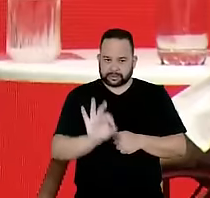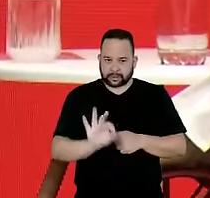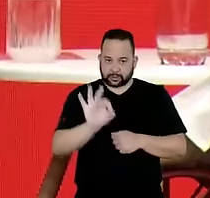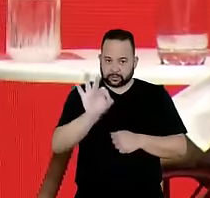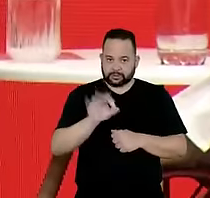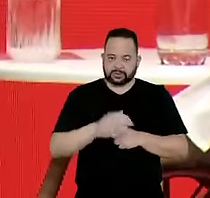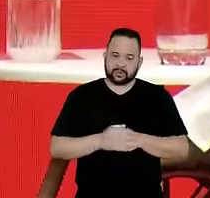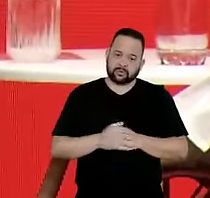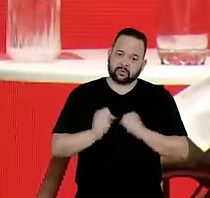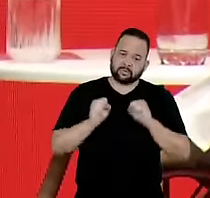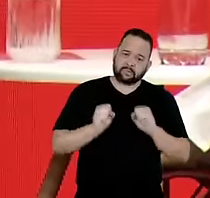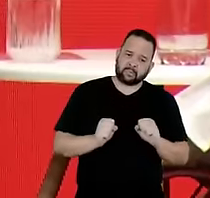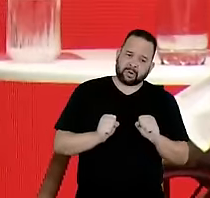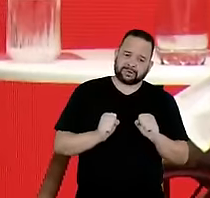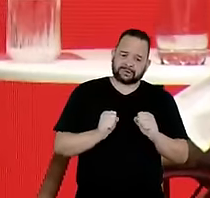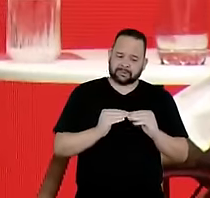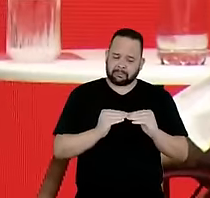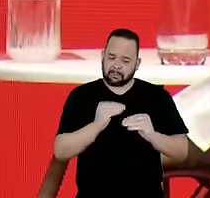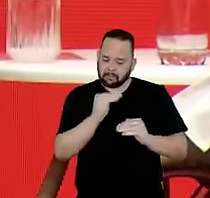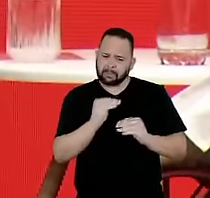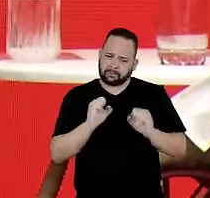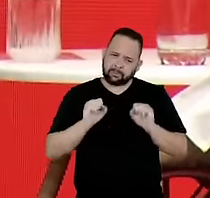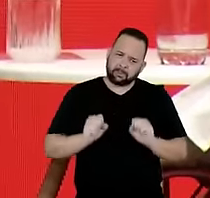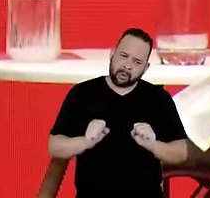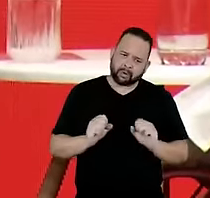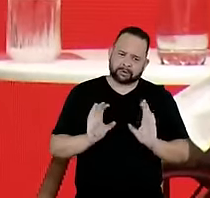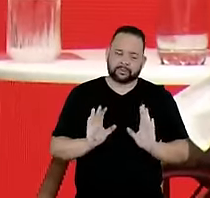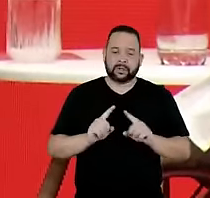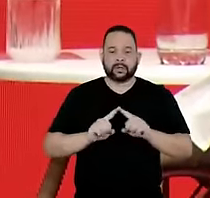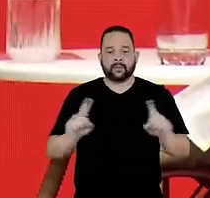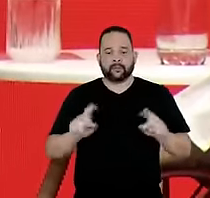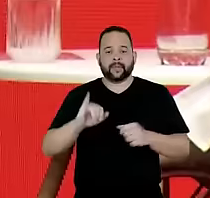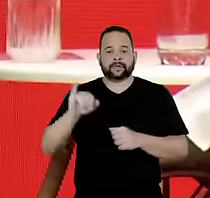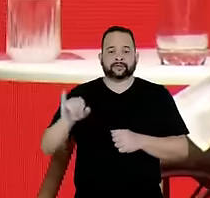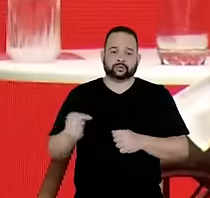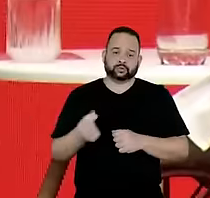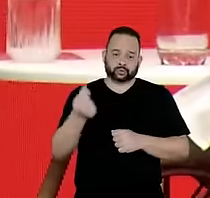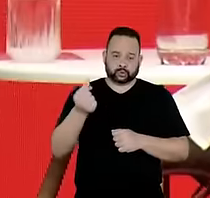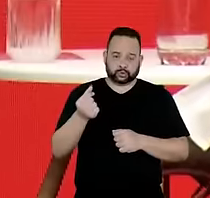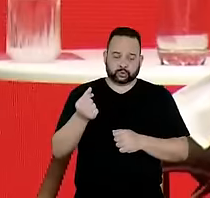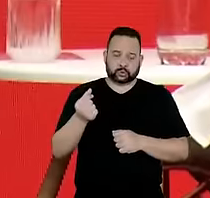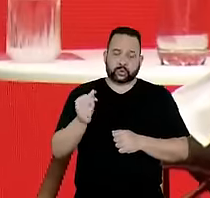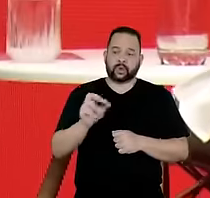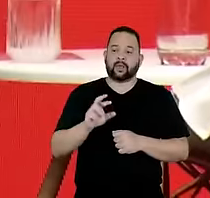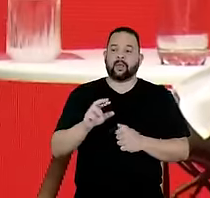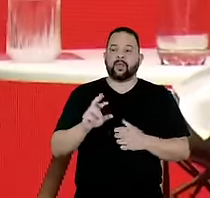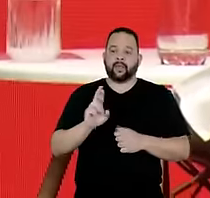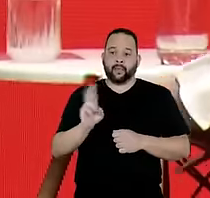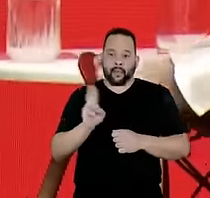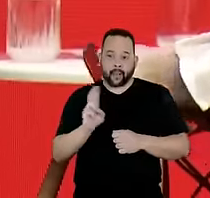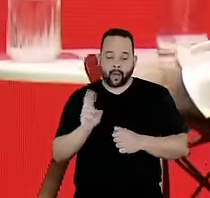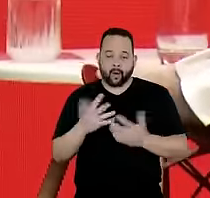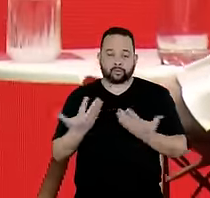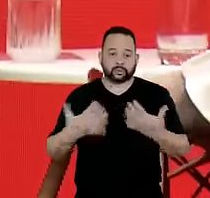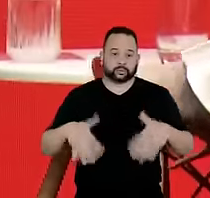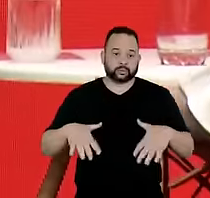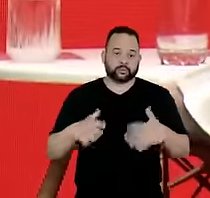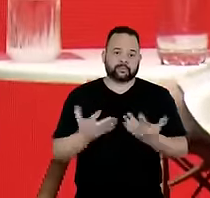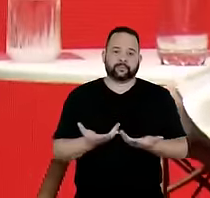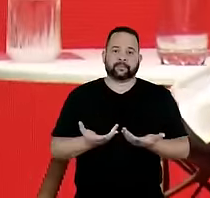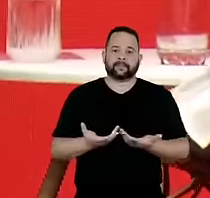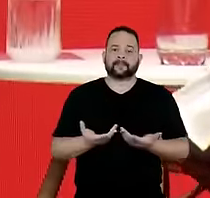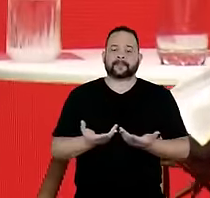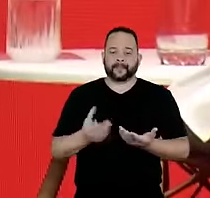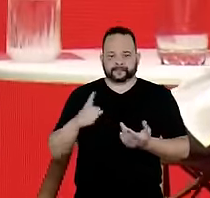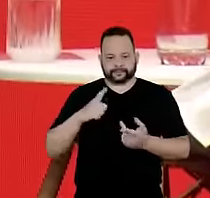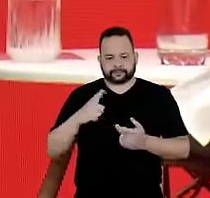acima disso Pode ser sim né mas a gente tá tá com um juro Real muito grande né Eu acho que a gente tá com o desemprego e